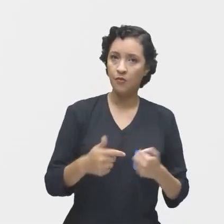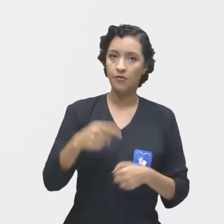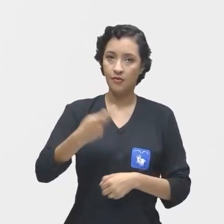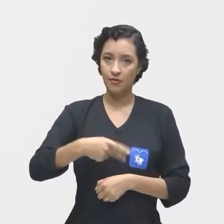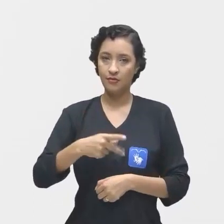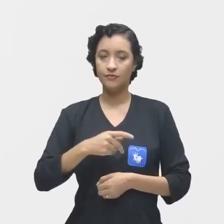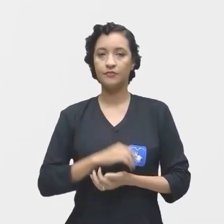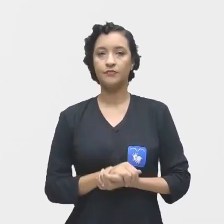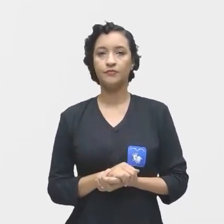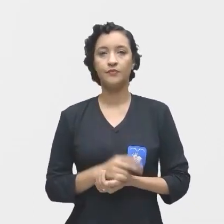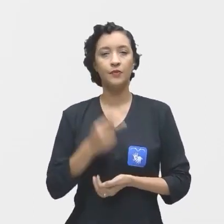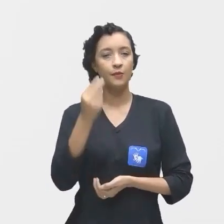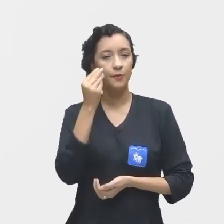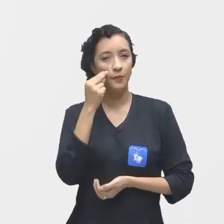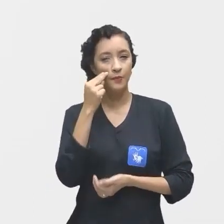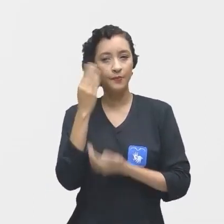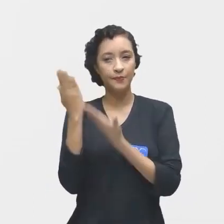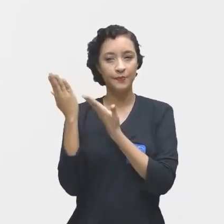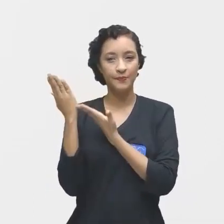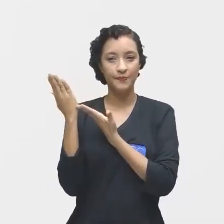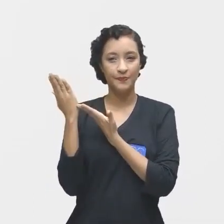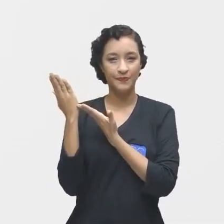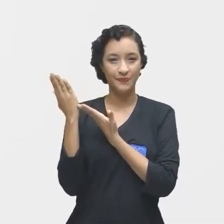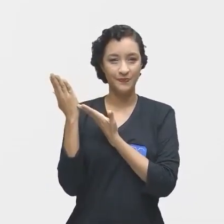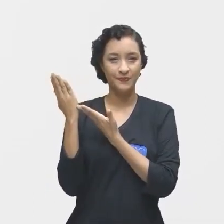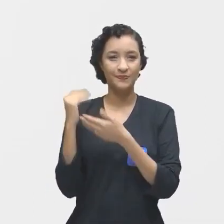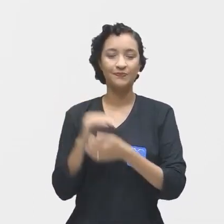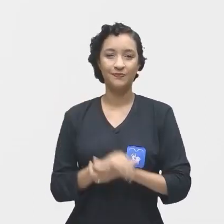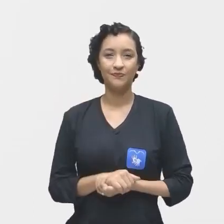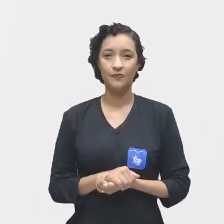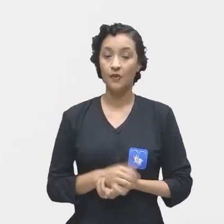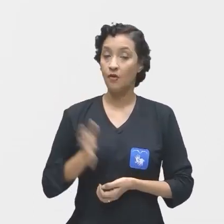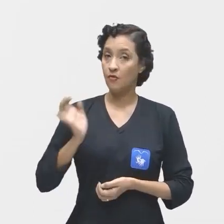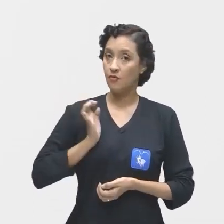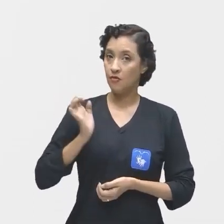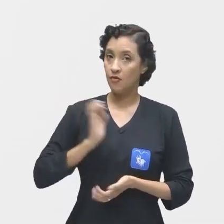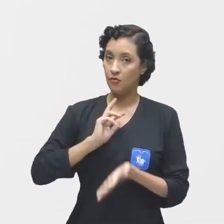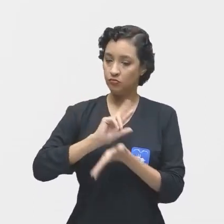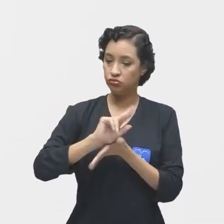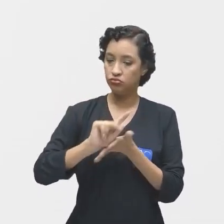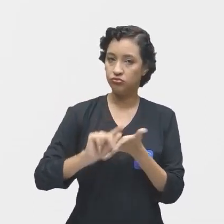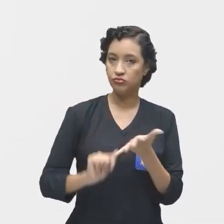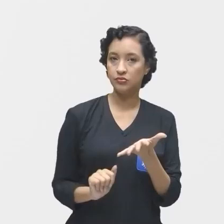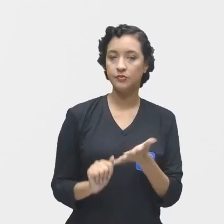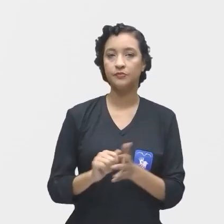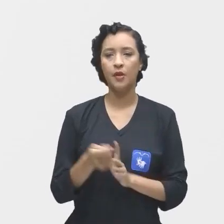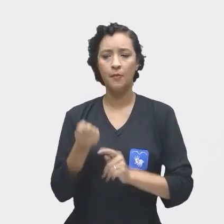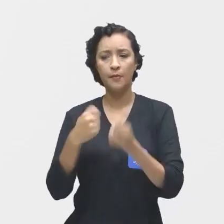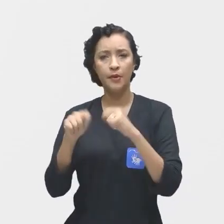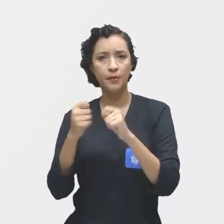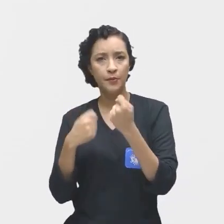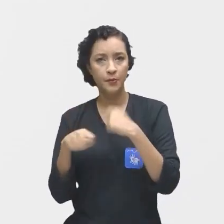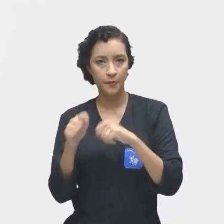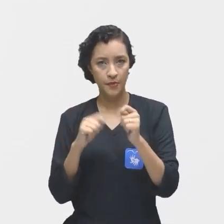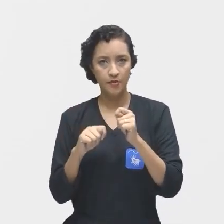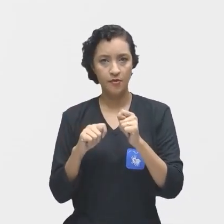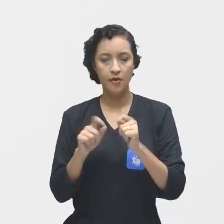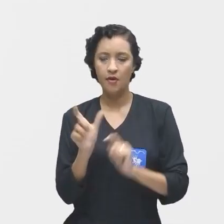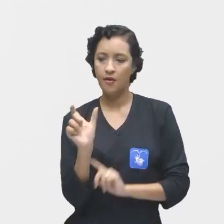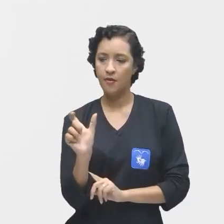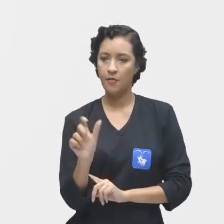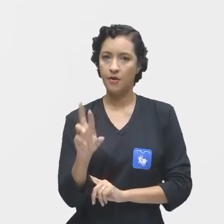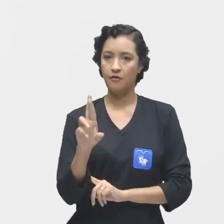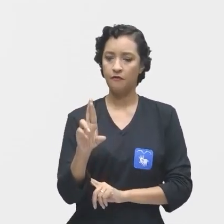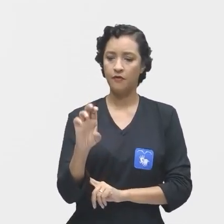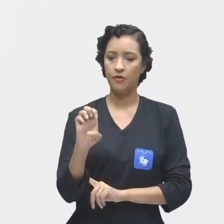ler comigo. Recursos geradores de riquezas. Para a economia, recursos são tudo